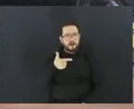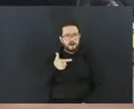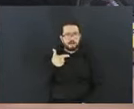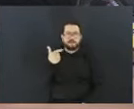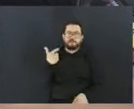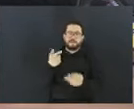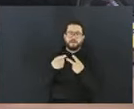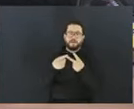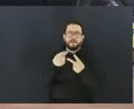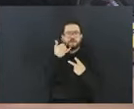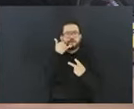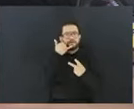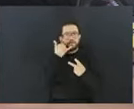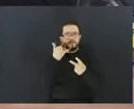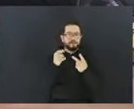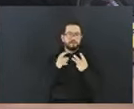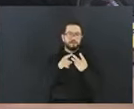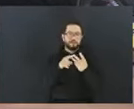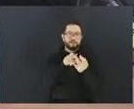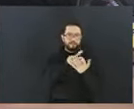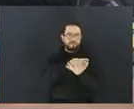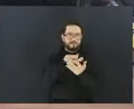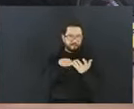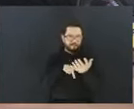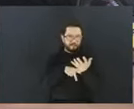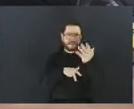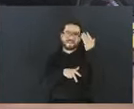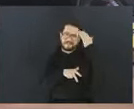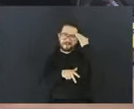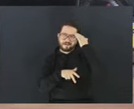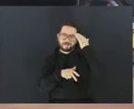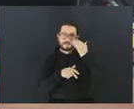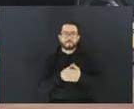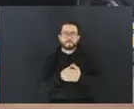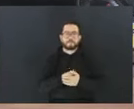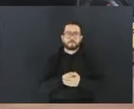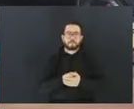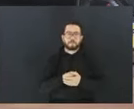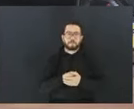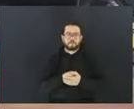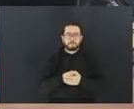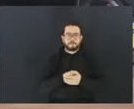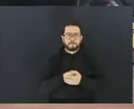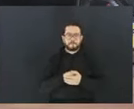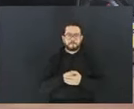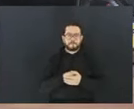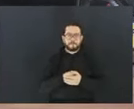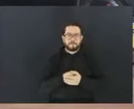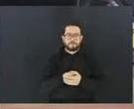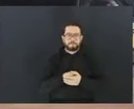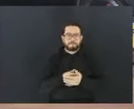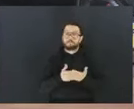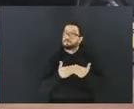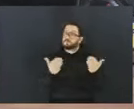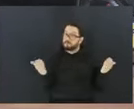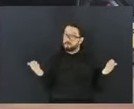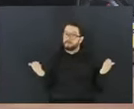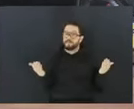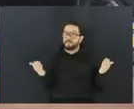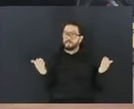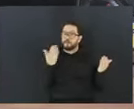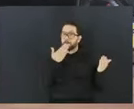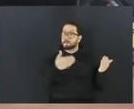para sair e atender uma ocorrência, o senhor entende? Então, é muito mais eficaz e eficiente para a comunidade, para a Polícia